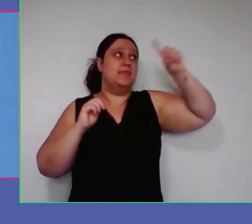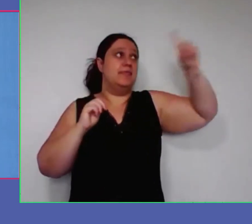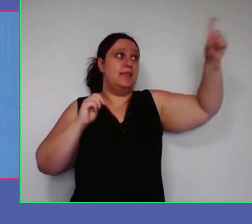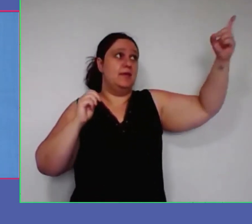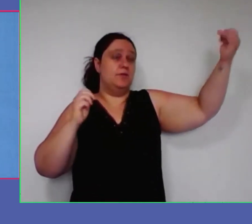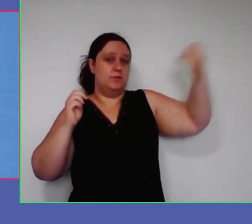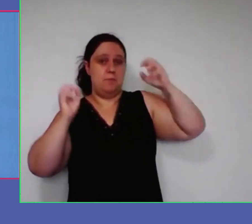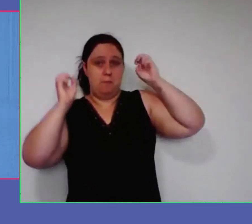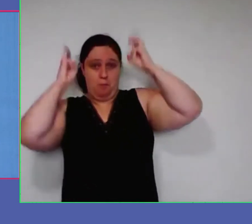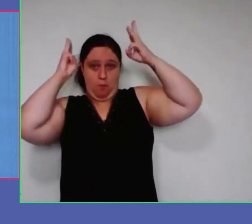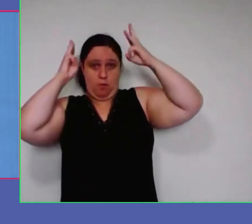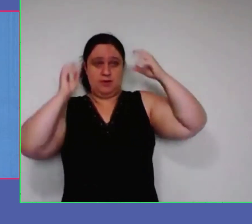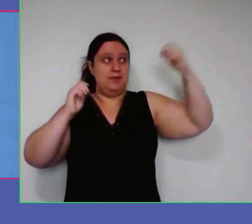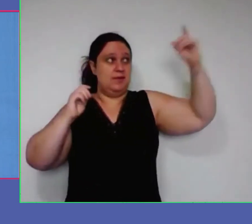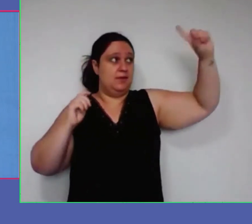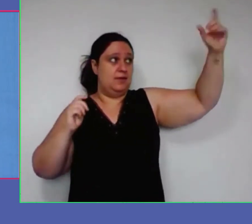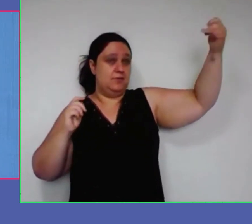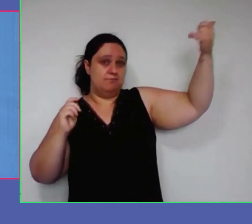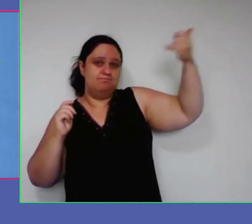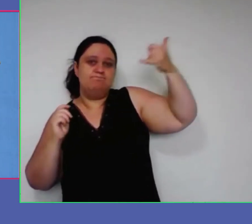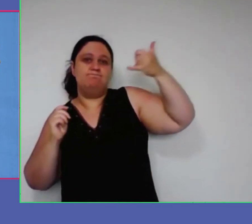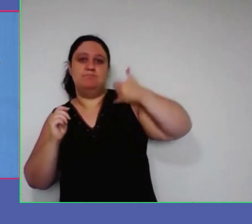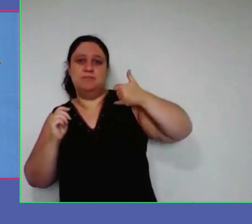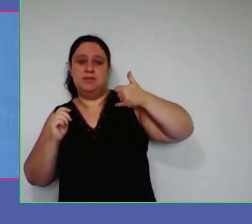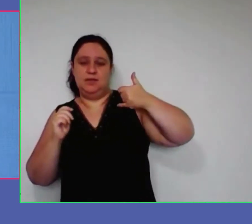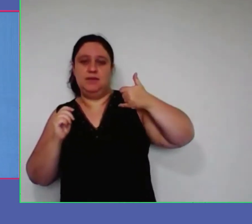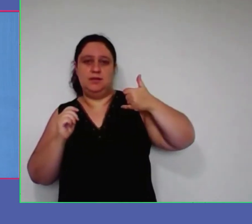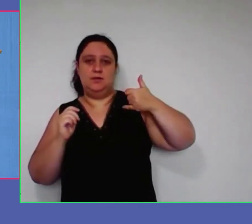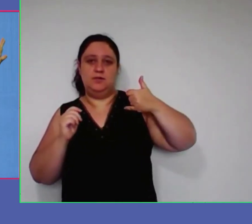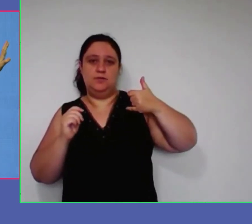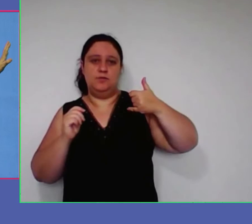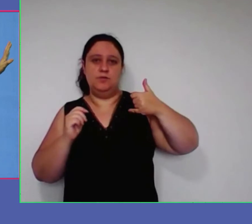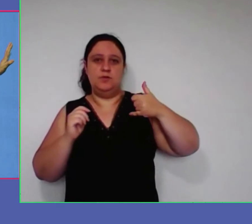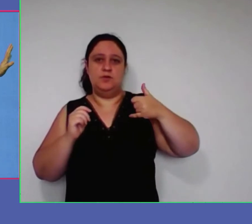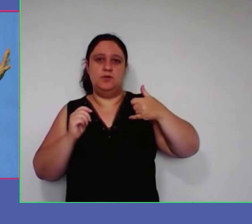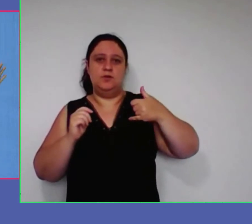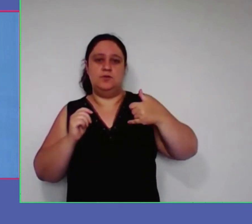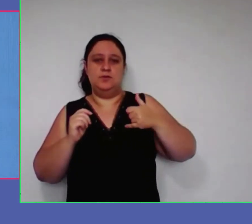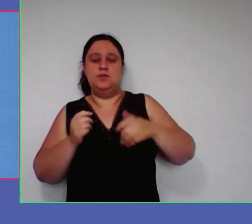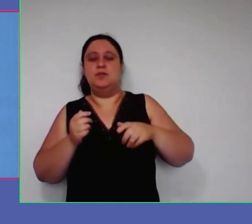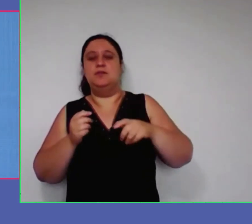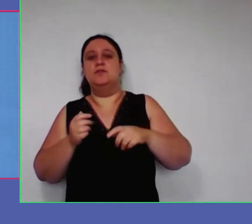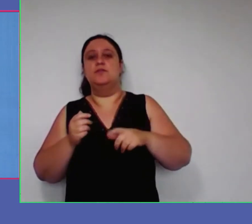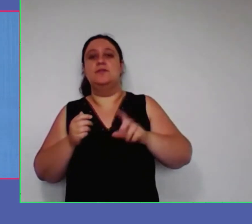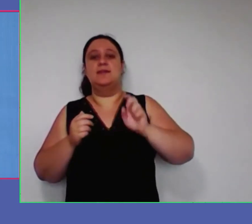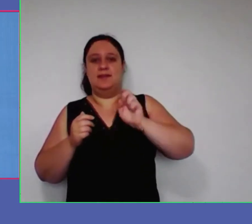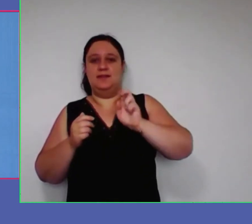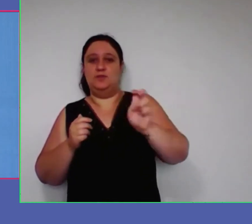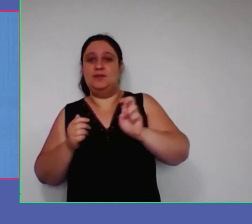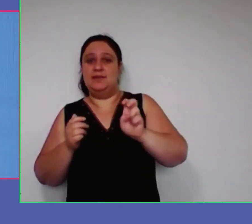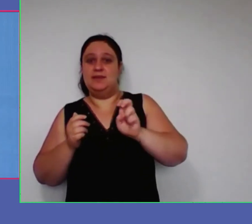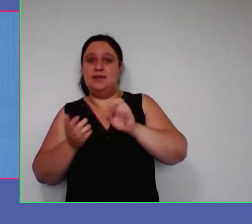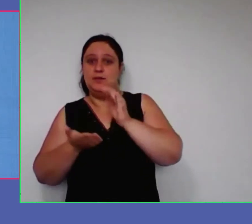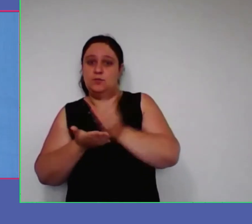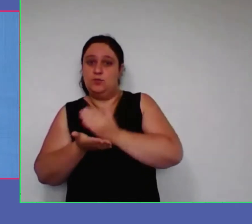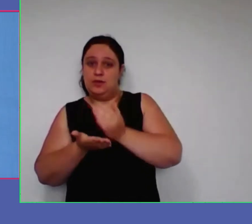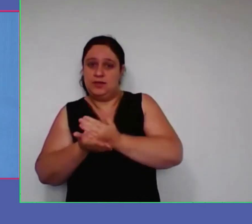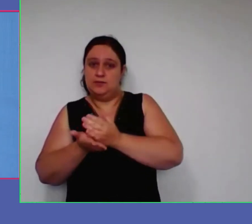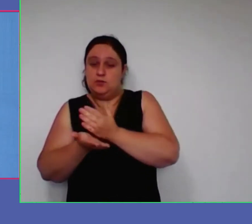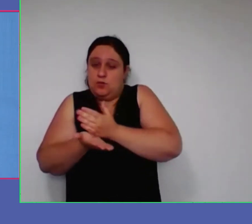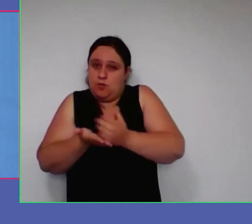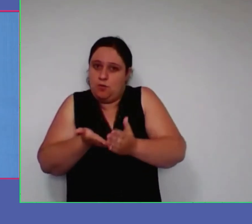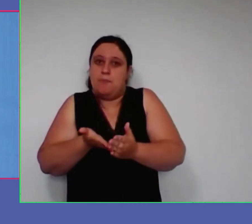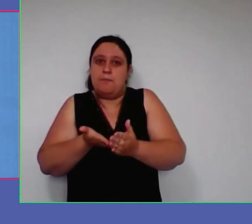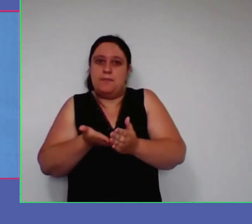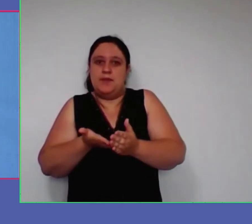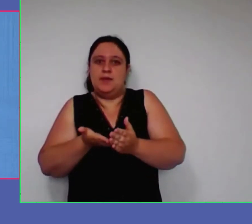nos 5 livros primeiros da Bíblia, o Pentateuco. Isso é considerado como Torá para